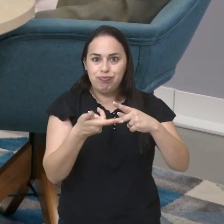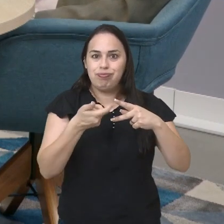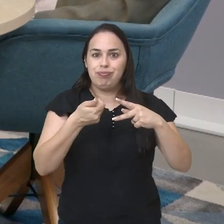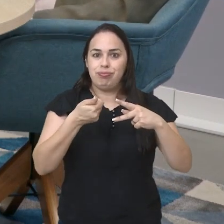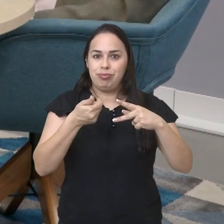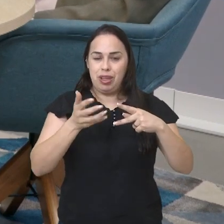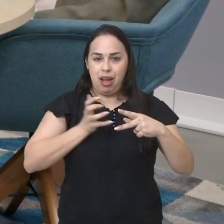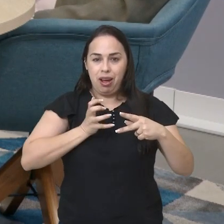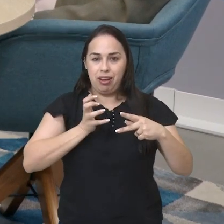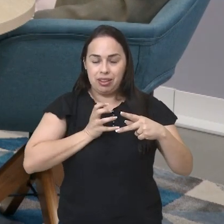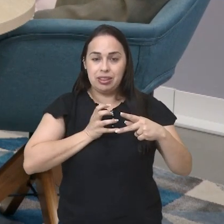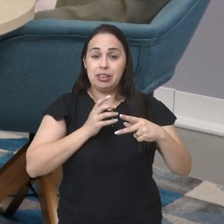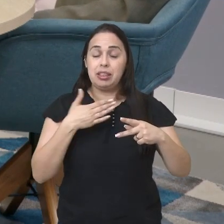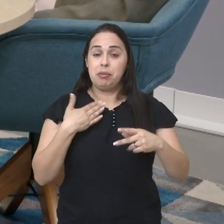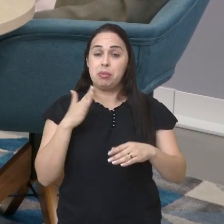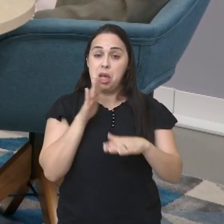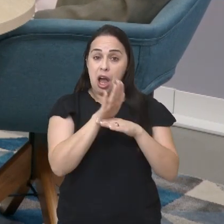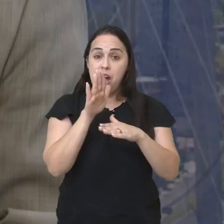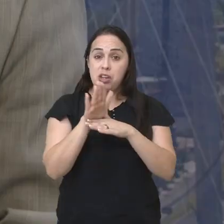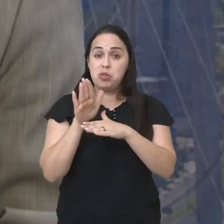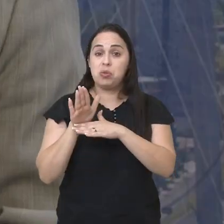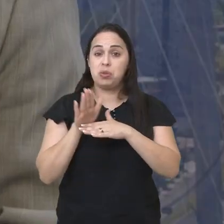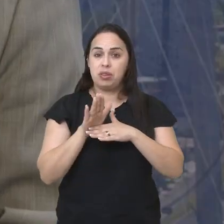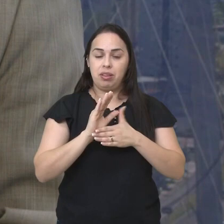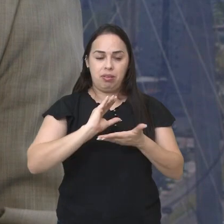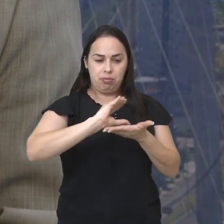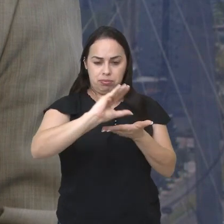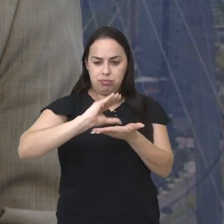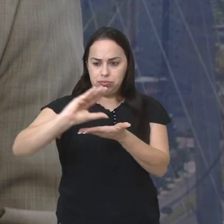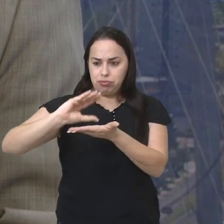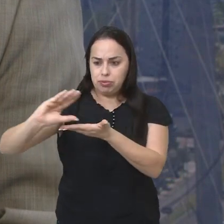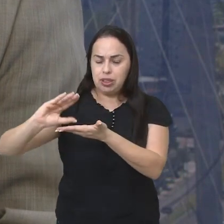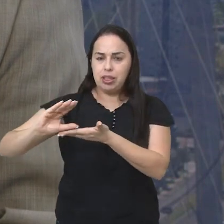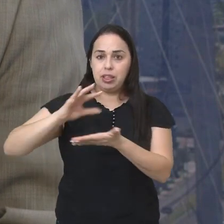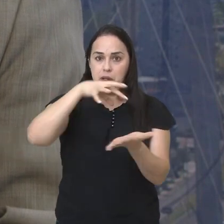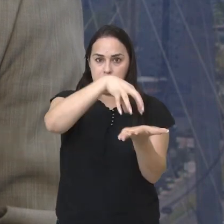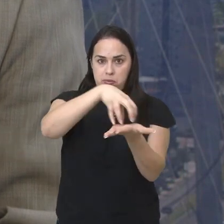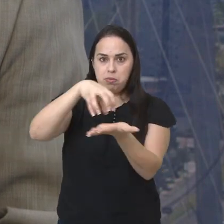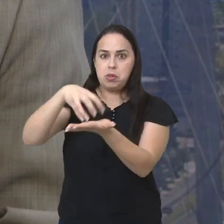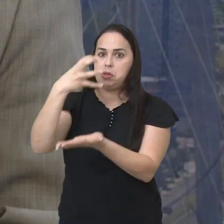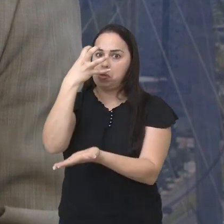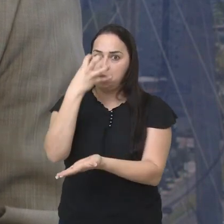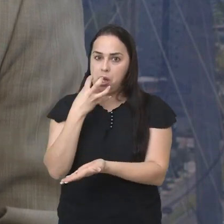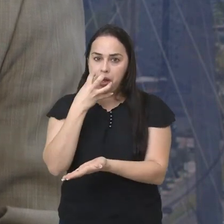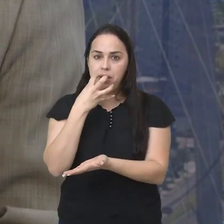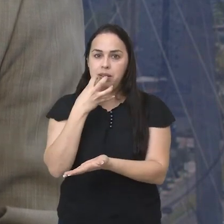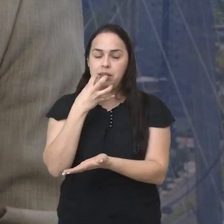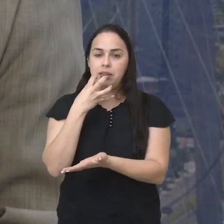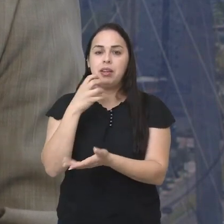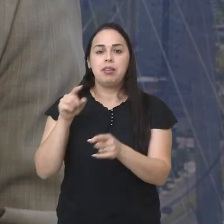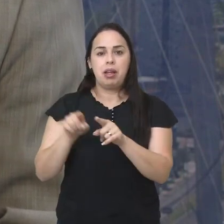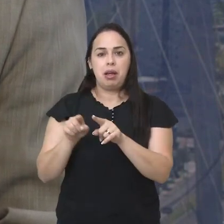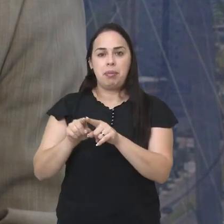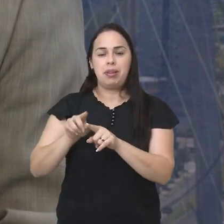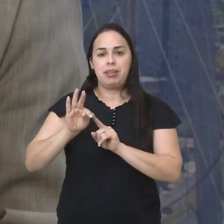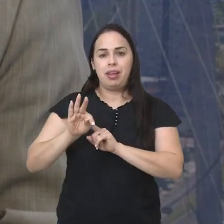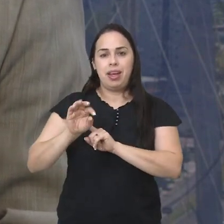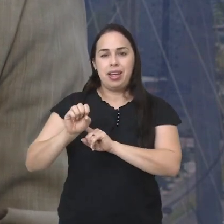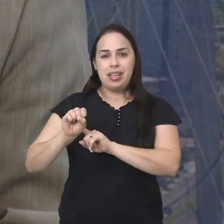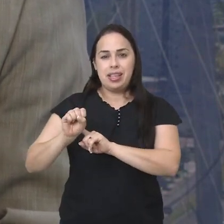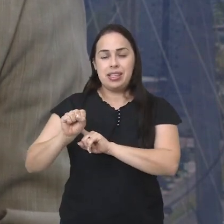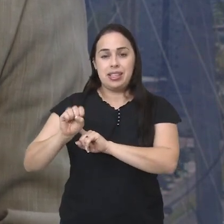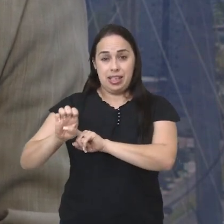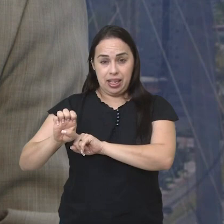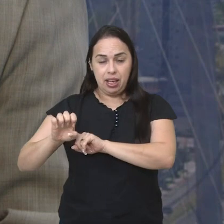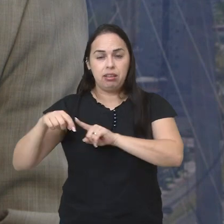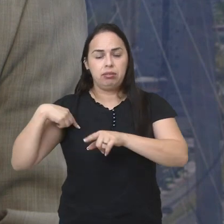isso facilita muito os repasses, tem muita gente séria trabalhando com isso. O Tribunal de Contas aqui, a gente tem conselheiros,